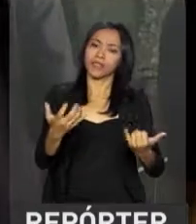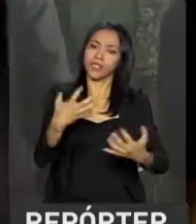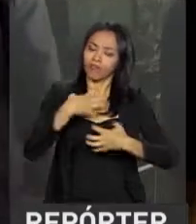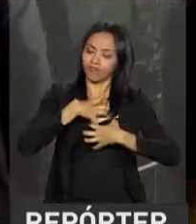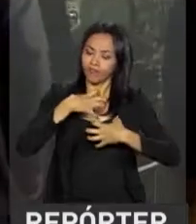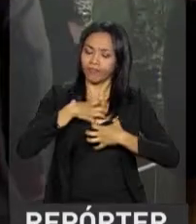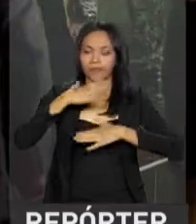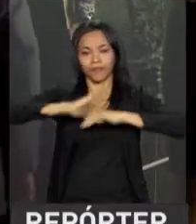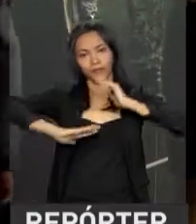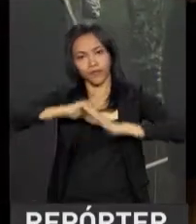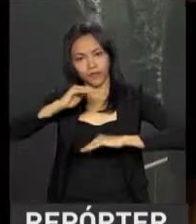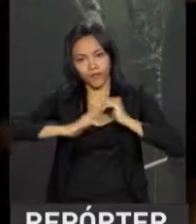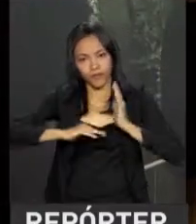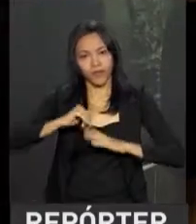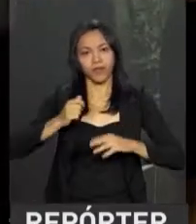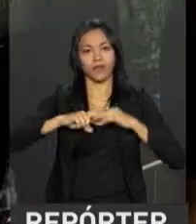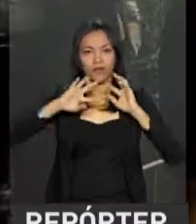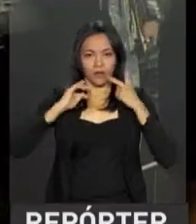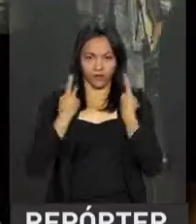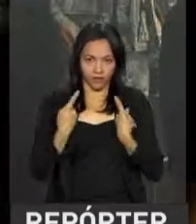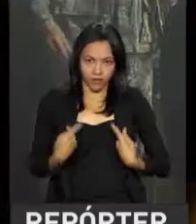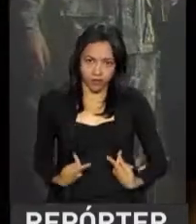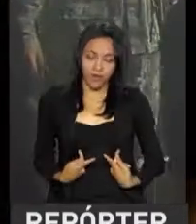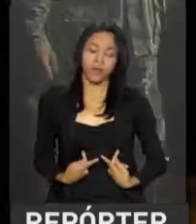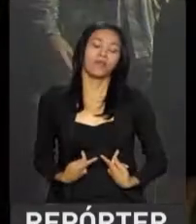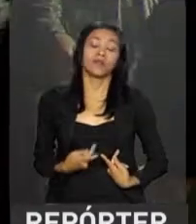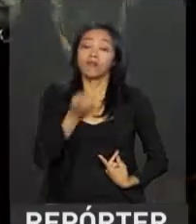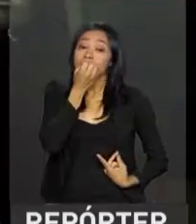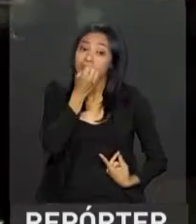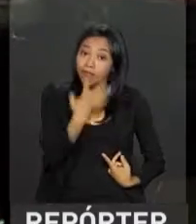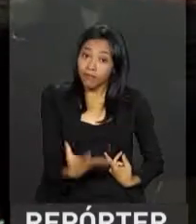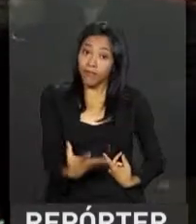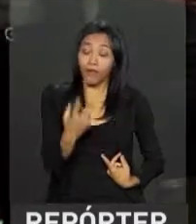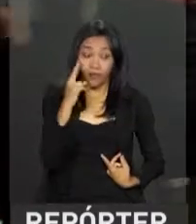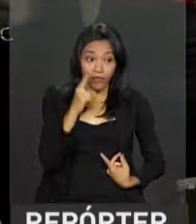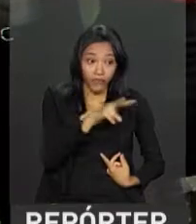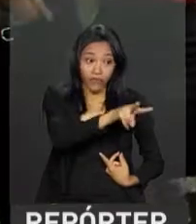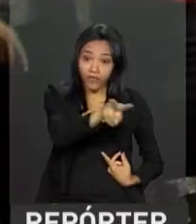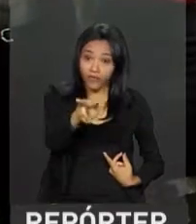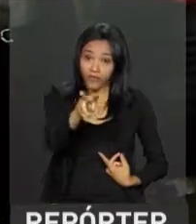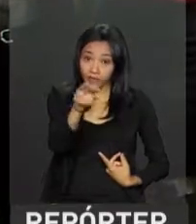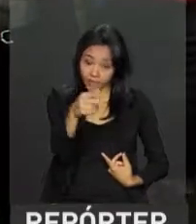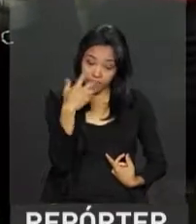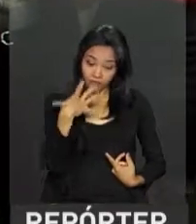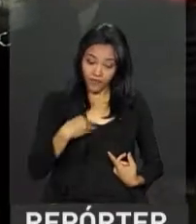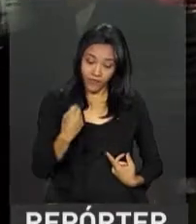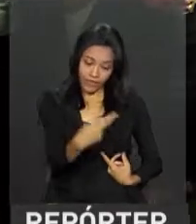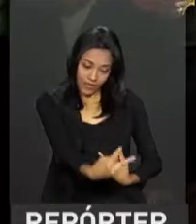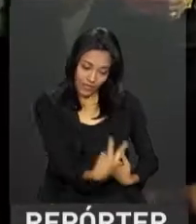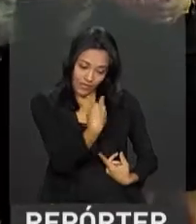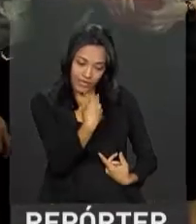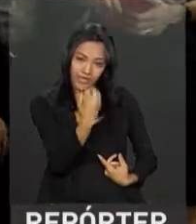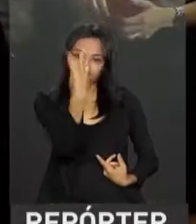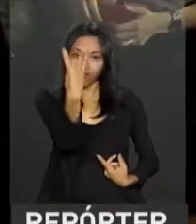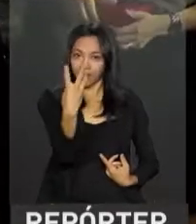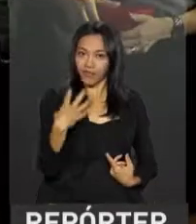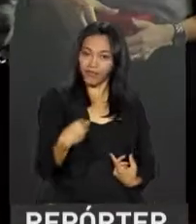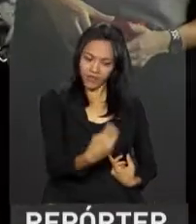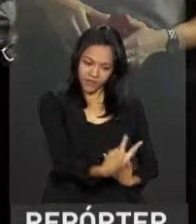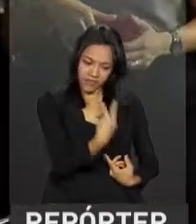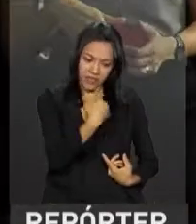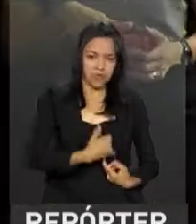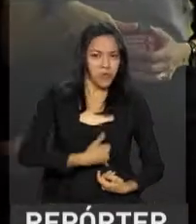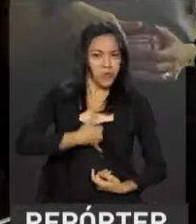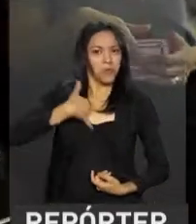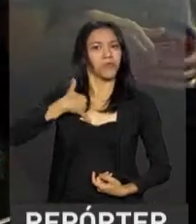engrandeceu como ser humano é bom demais ver nos olhos das minhas filhas as minhas três filhas com orgulho que